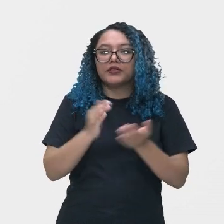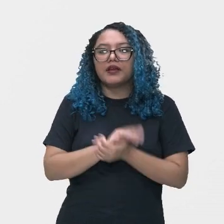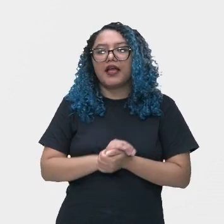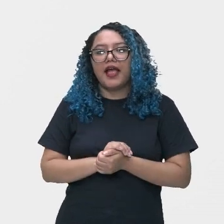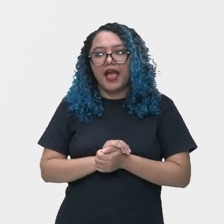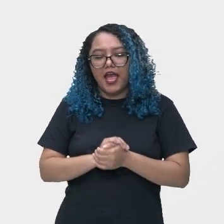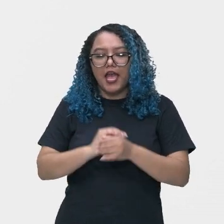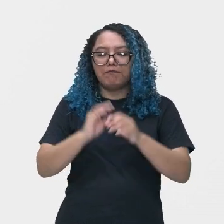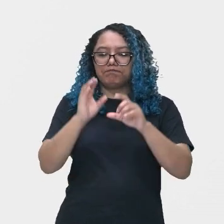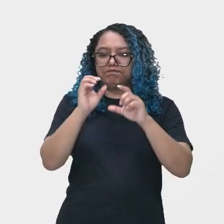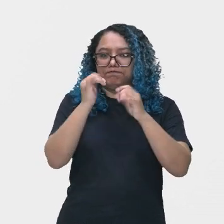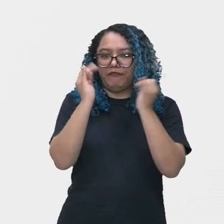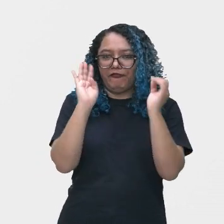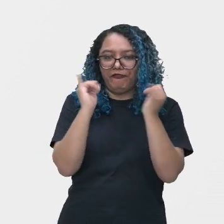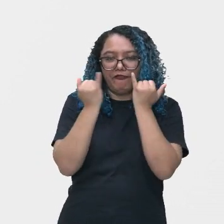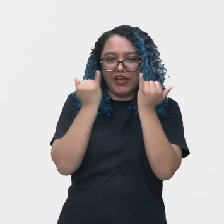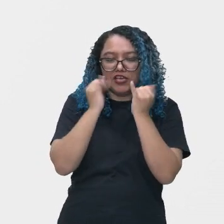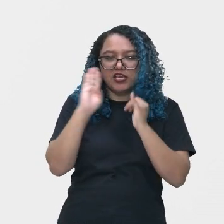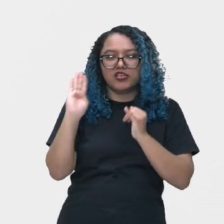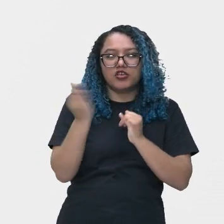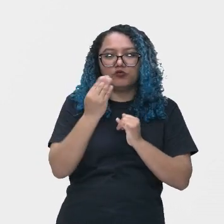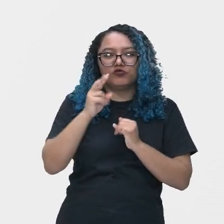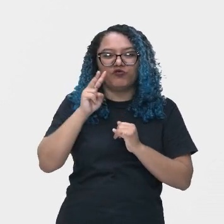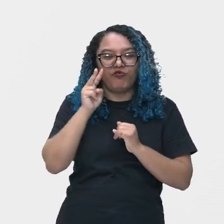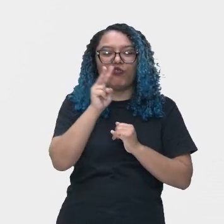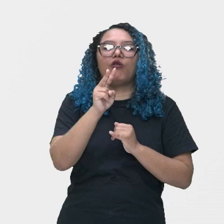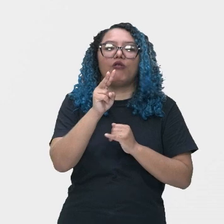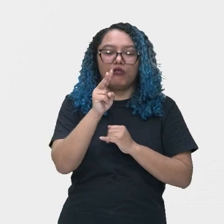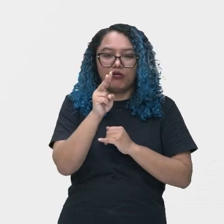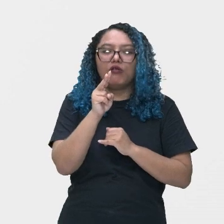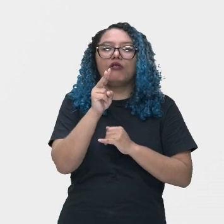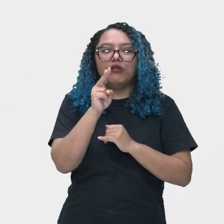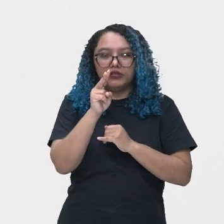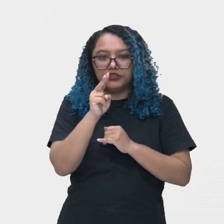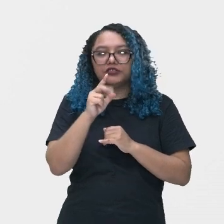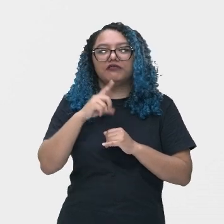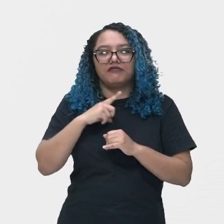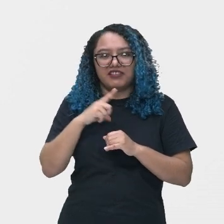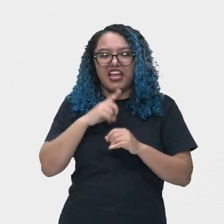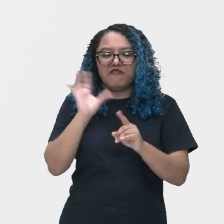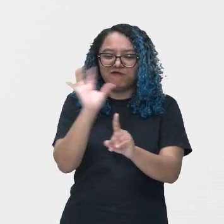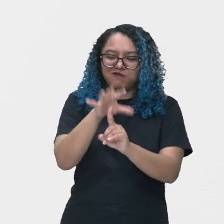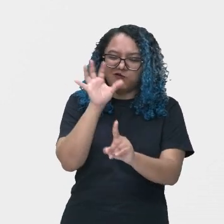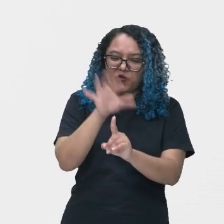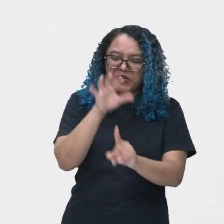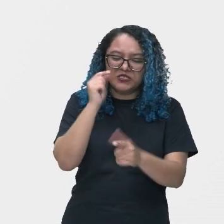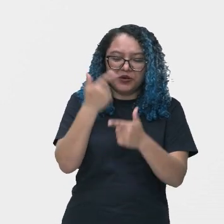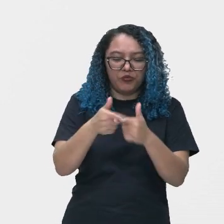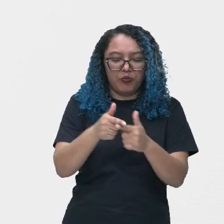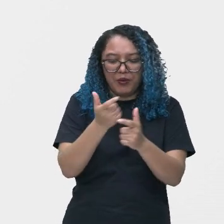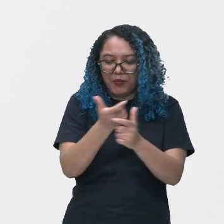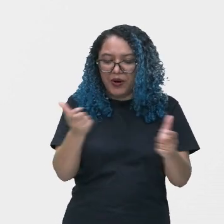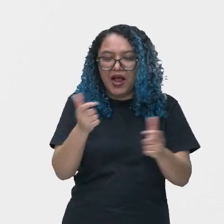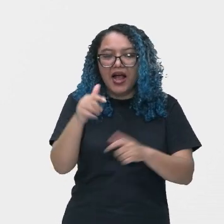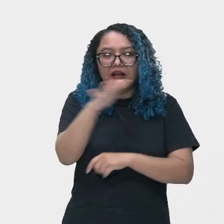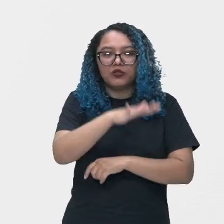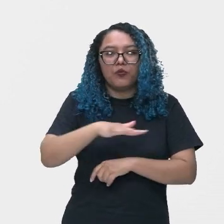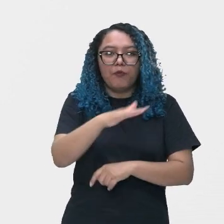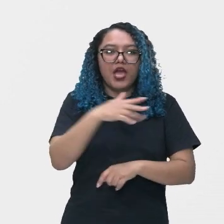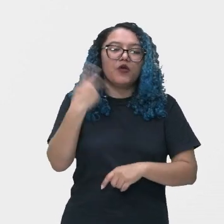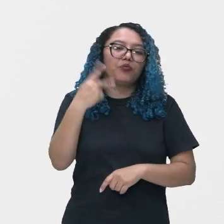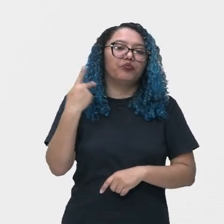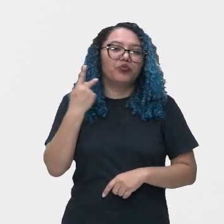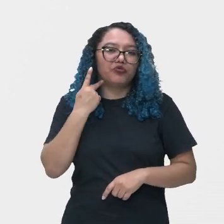relacionado à política e um impacto assim terrível, tá, gente, com as notícias falsas na política. Financial,